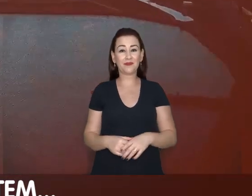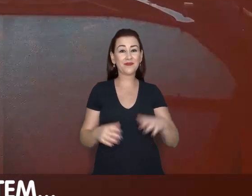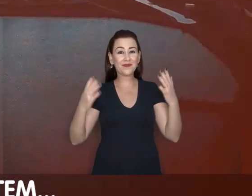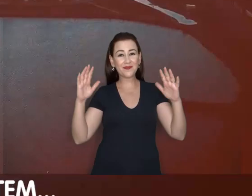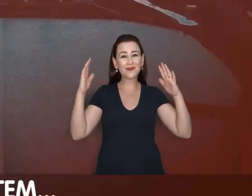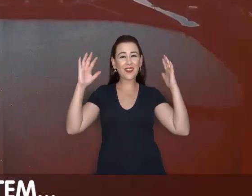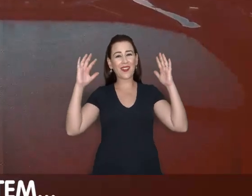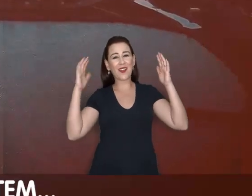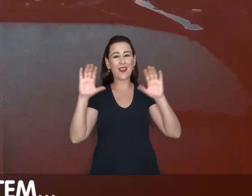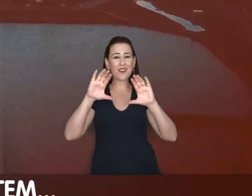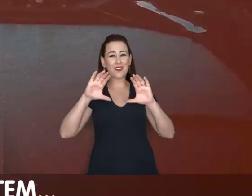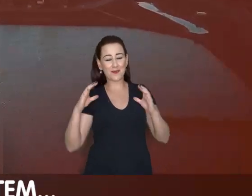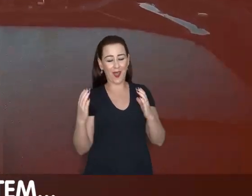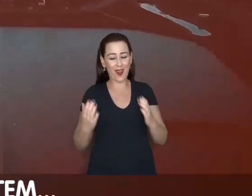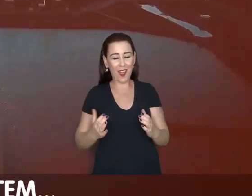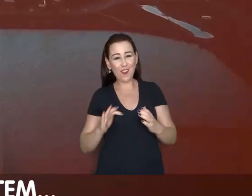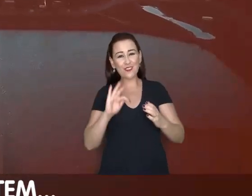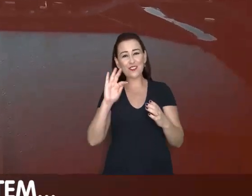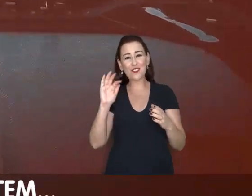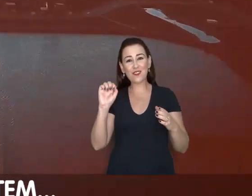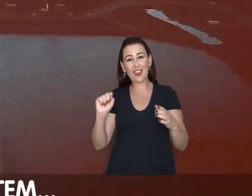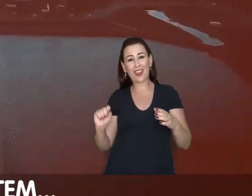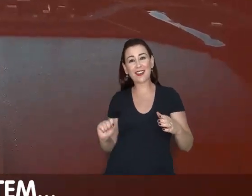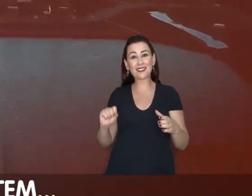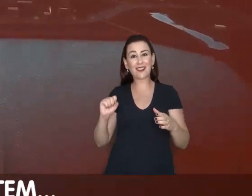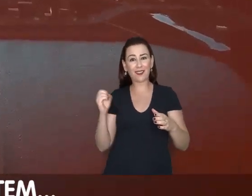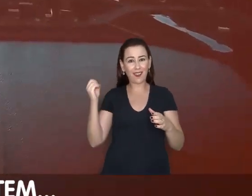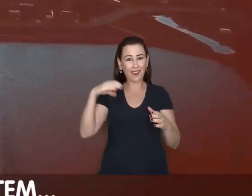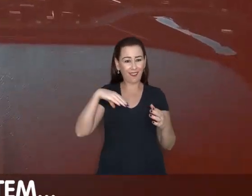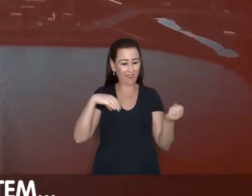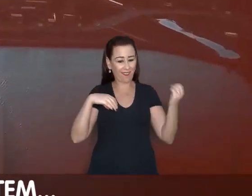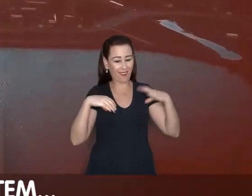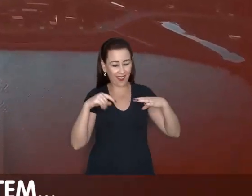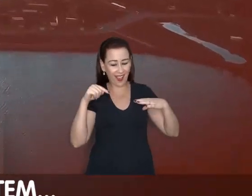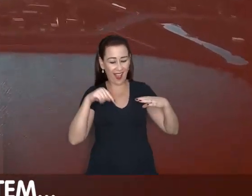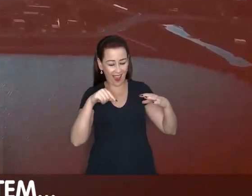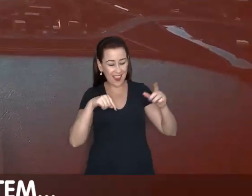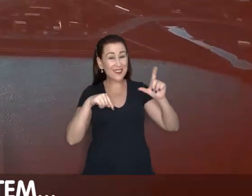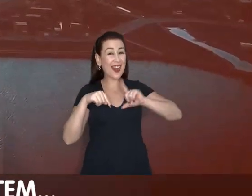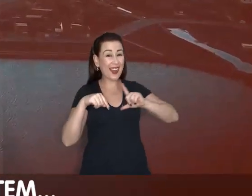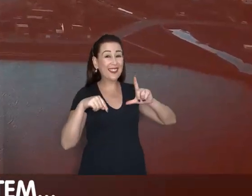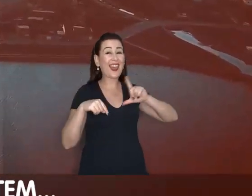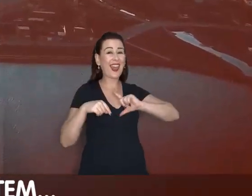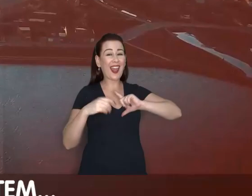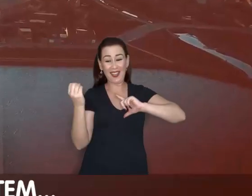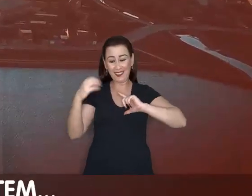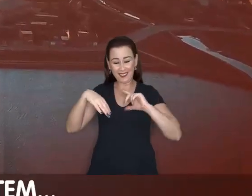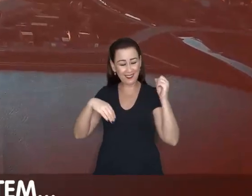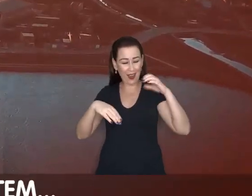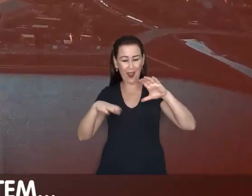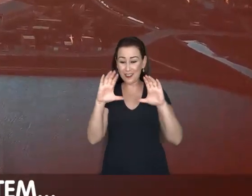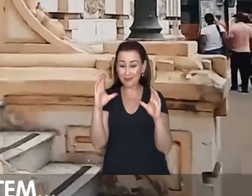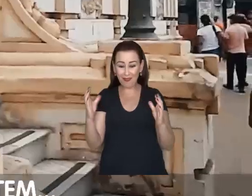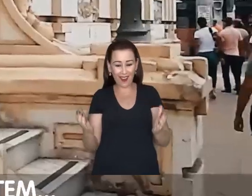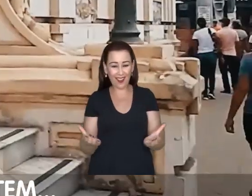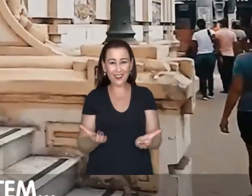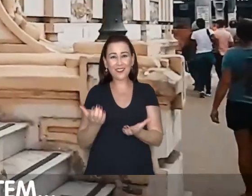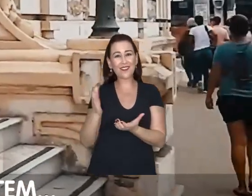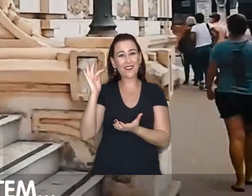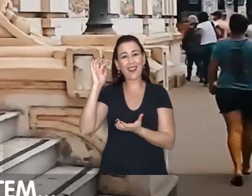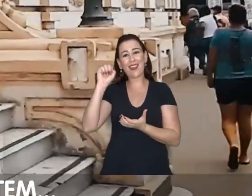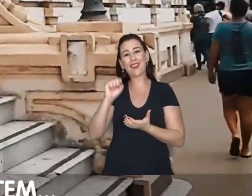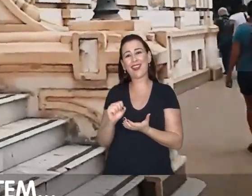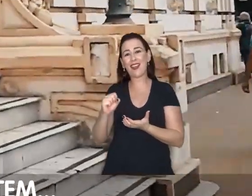Olha o balaio de feira, no balaio tem. Olha o balaio de feira, no balaio tem.